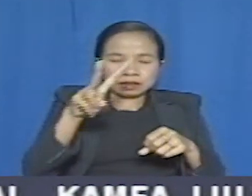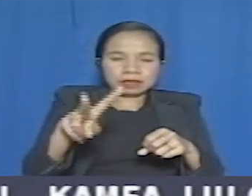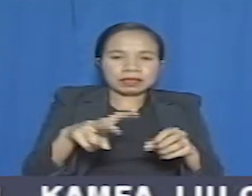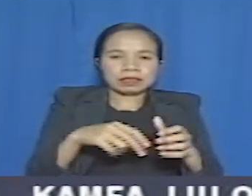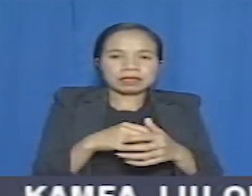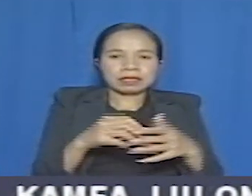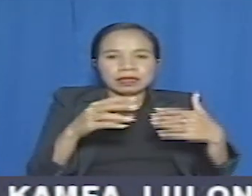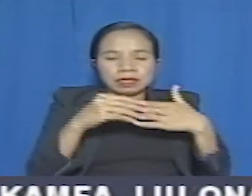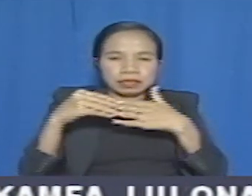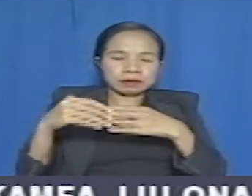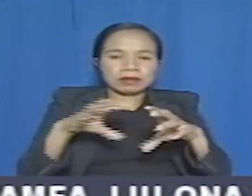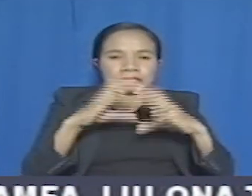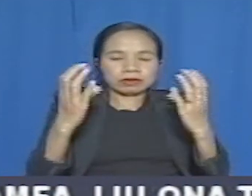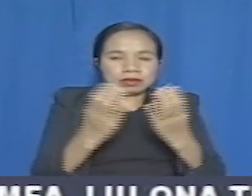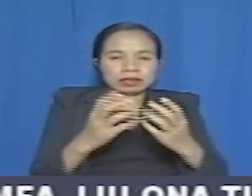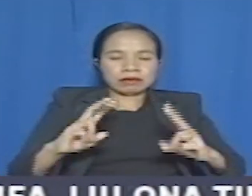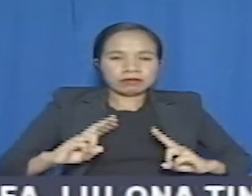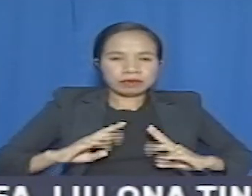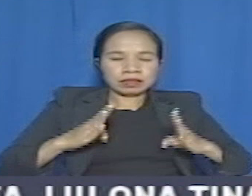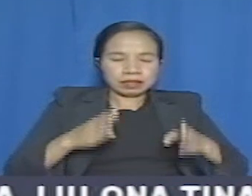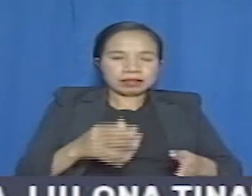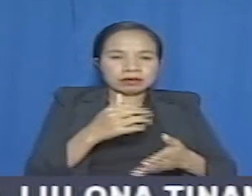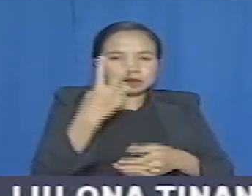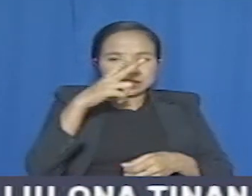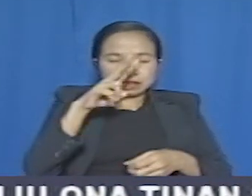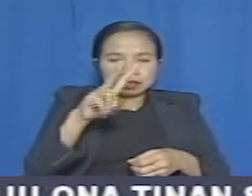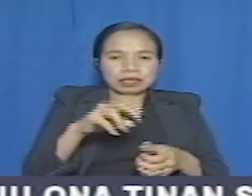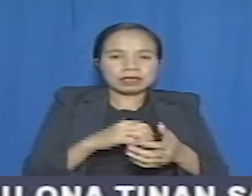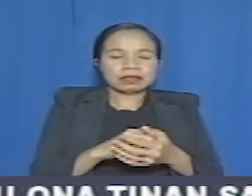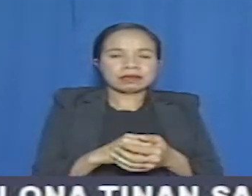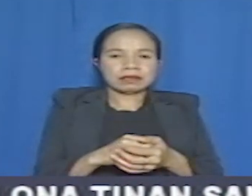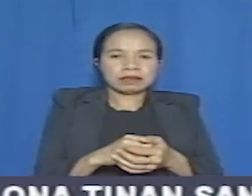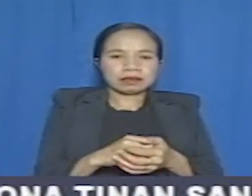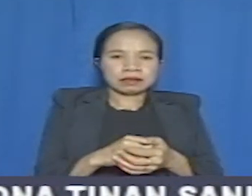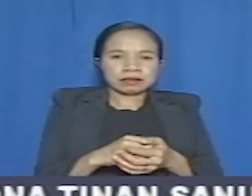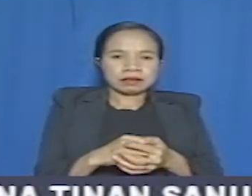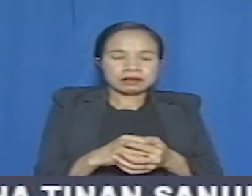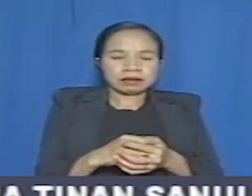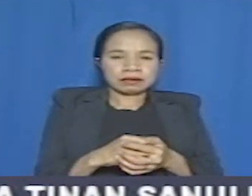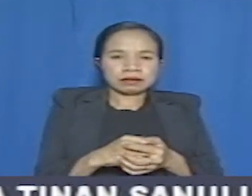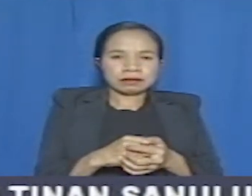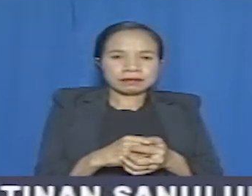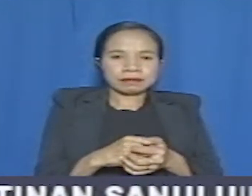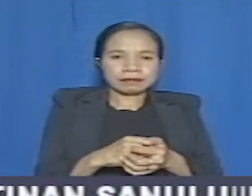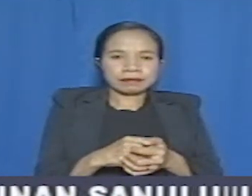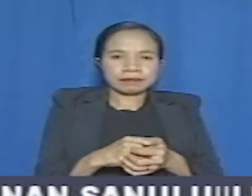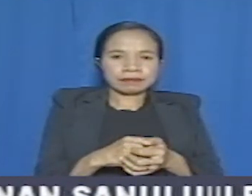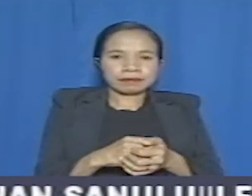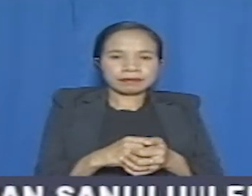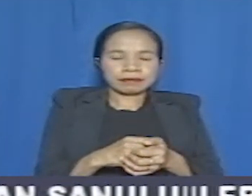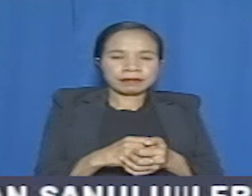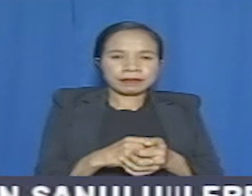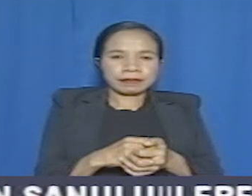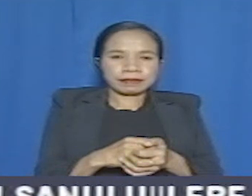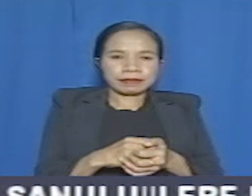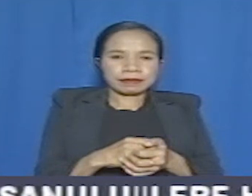E reuniu o Conselho de Veteranos, se calmata. Alguém era lá. Se fosse com a bele, a bele, a bele, a bele, a bele, a bele, a bele,